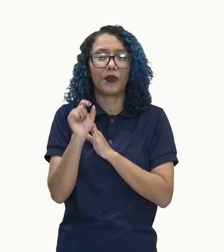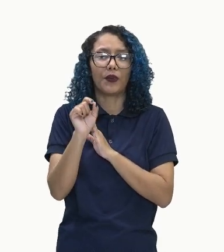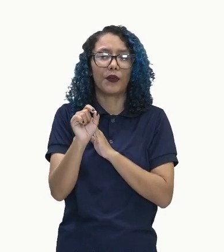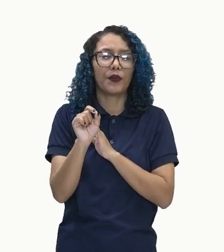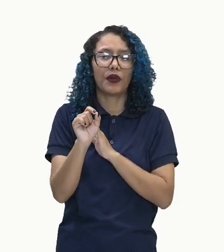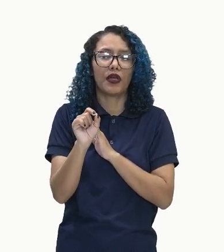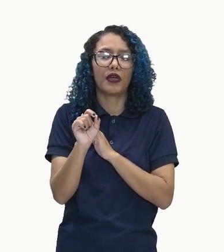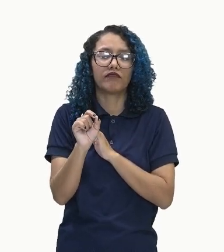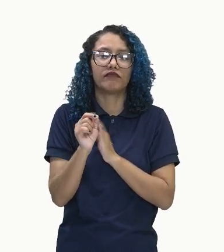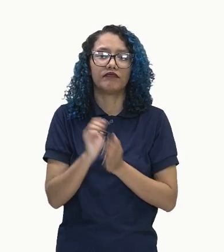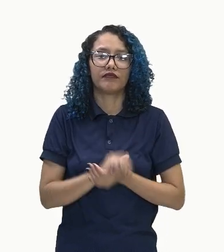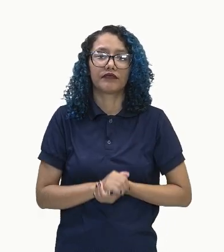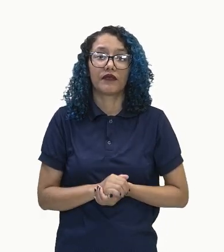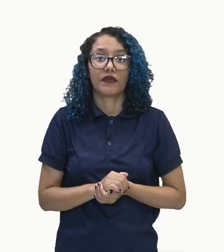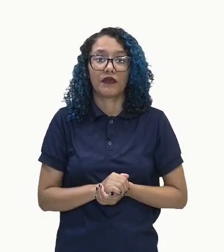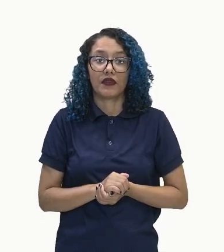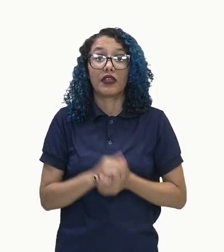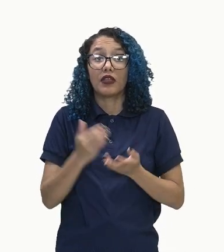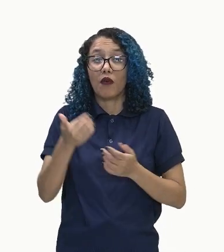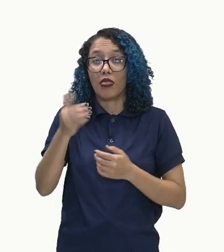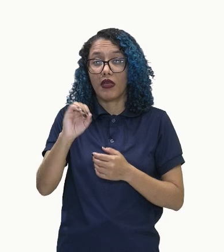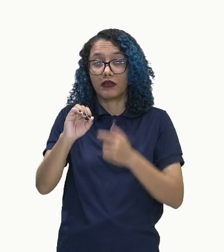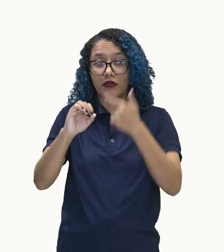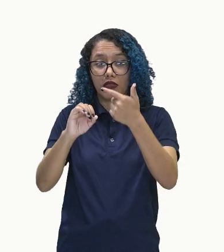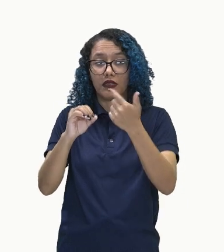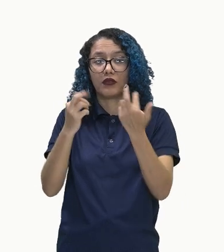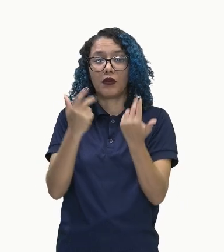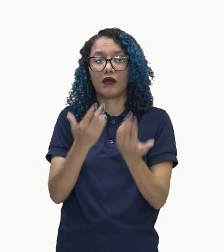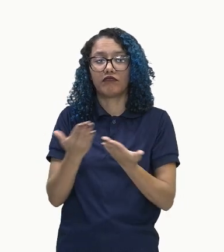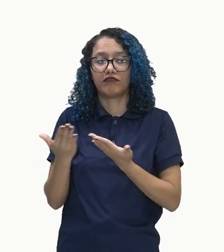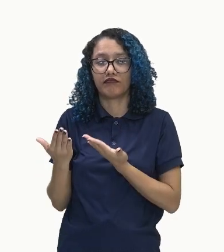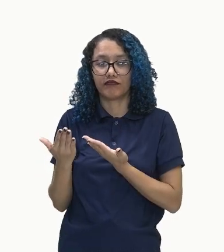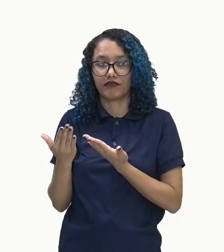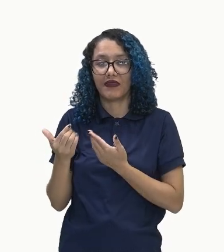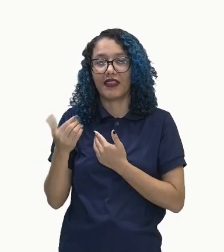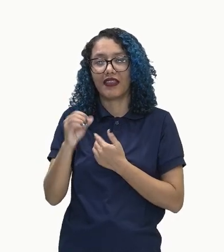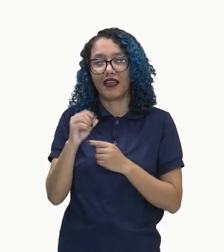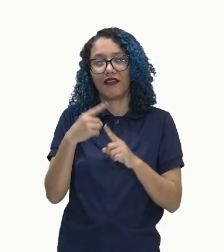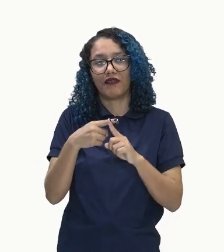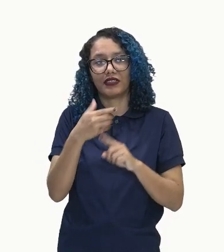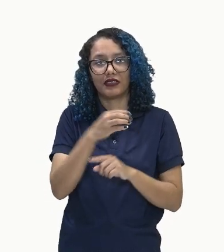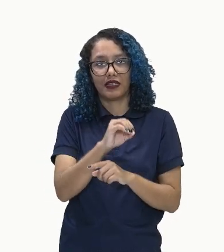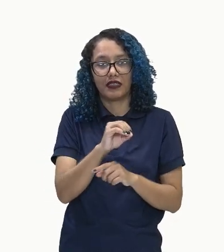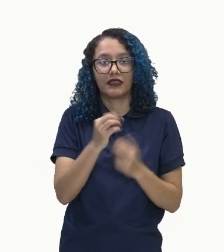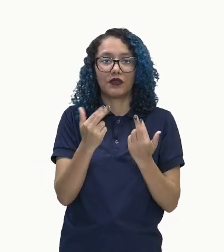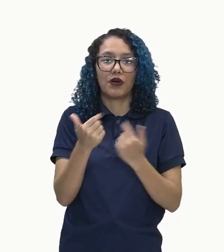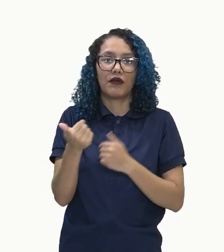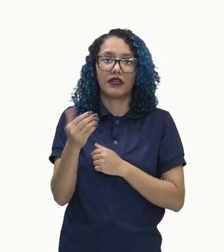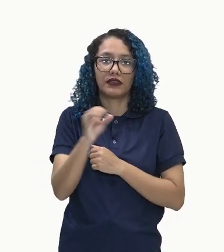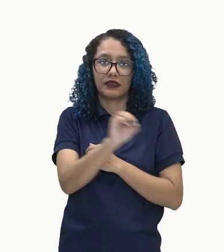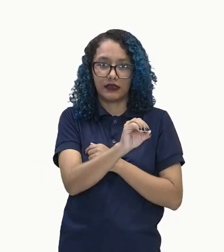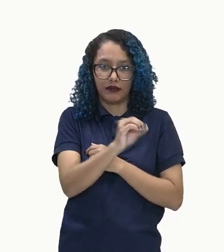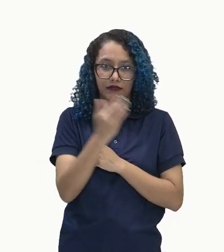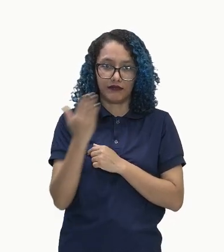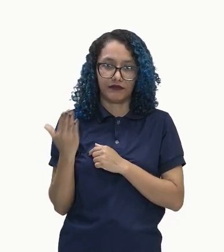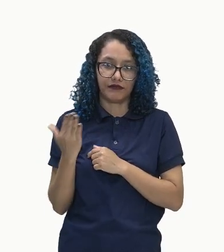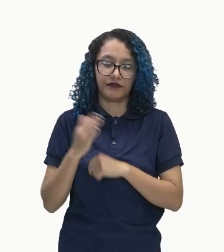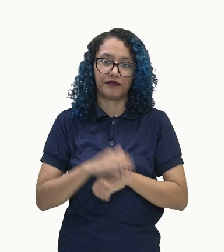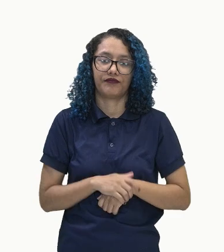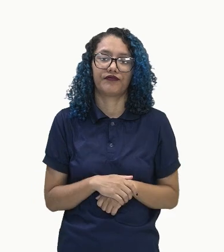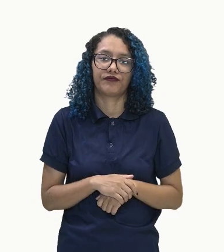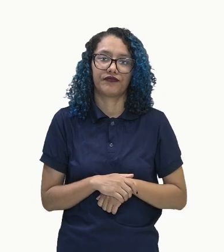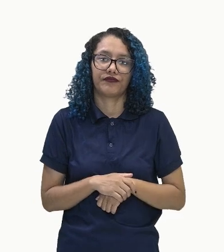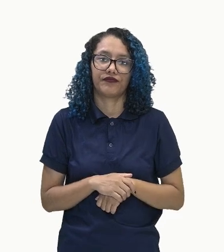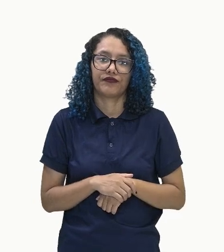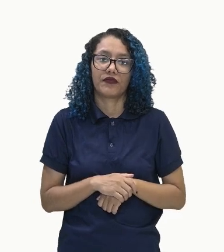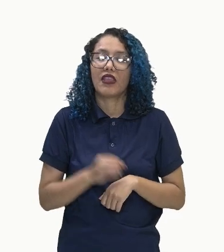multiplicada, nós podemos dizer que 10 ao quadrado é 10 vezes 10, que é igual a 100, claro, temos aqui, ó. E